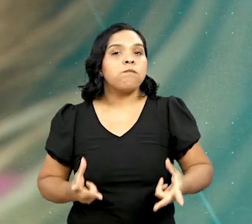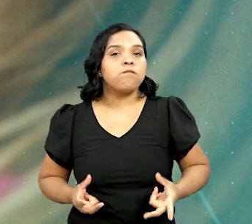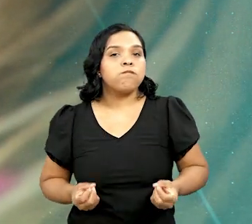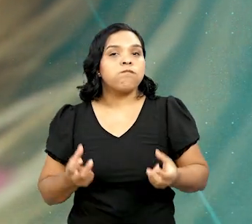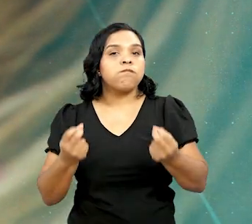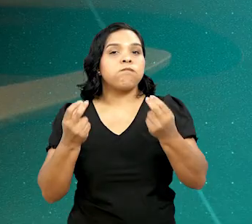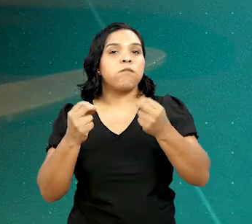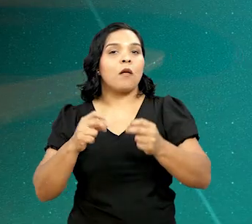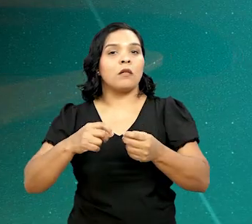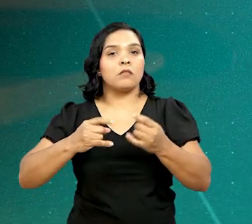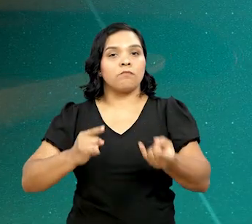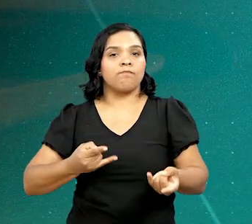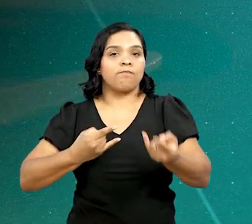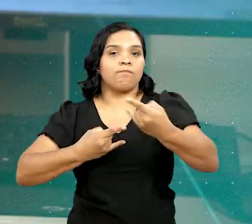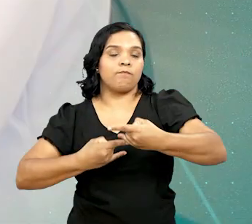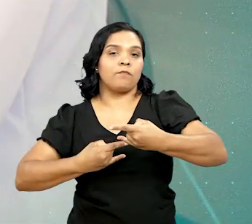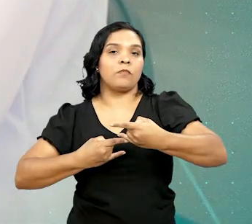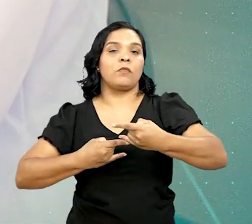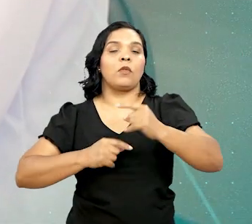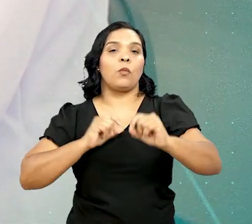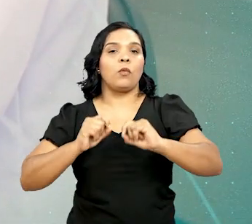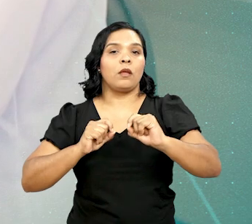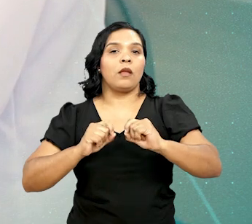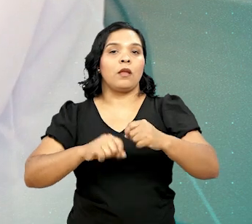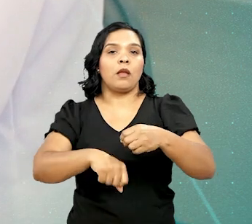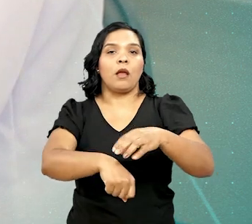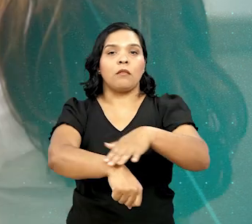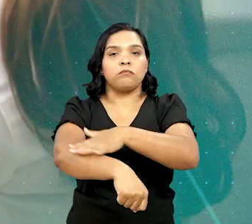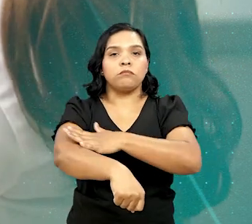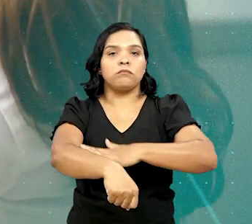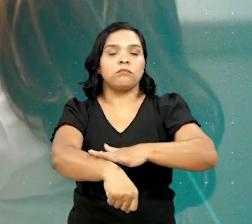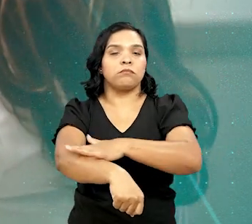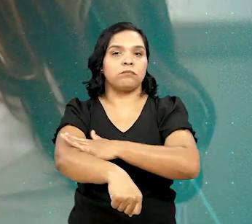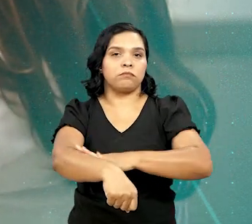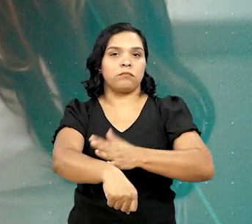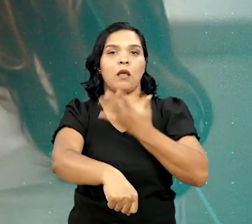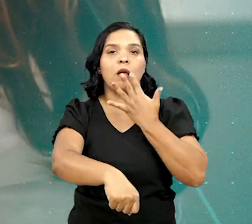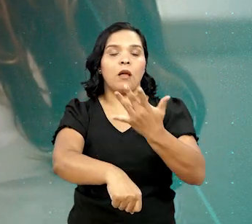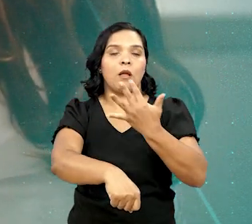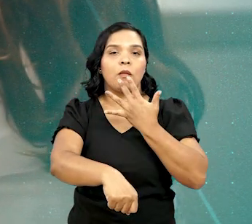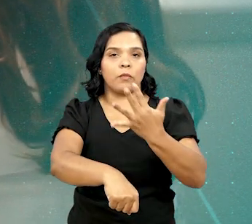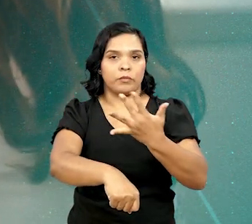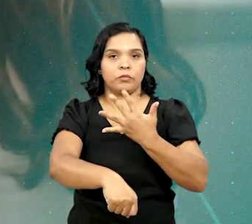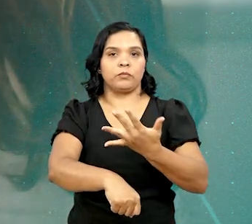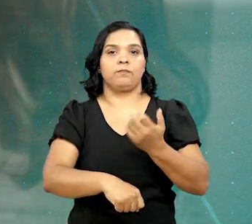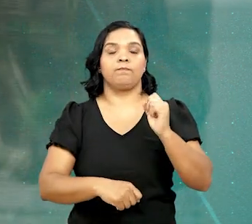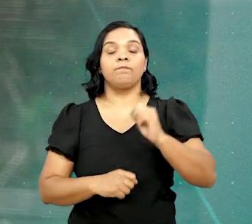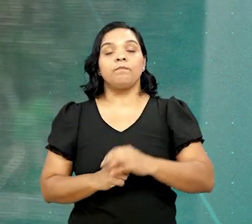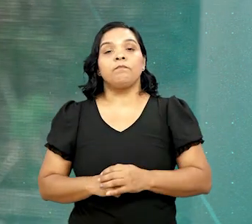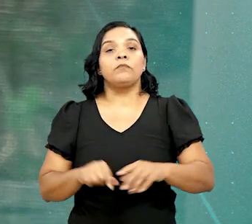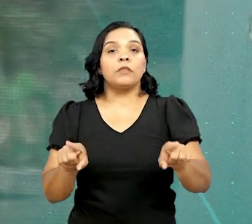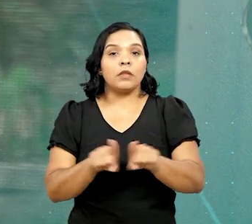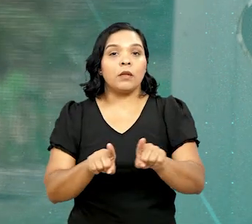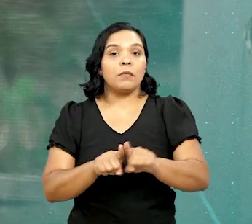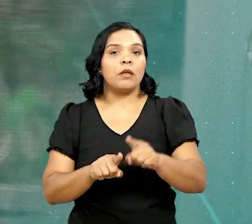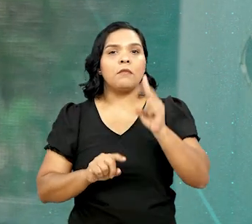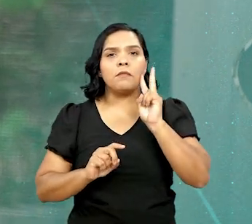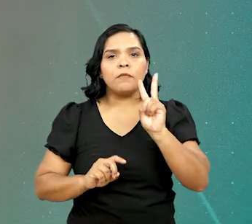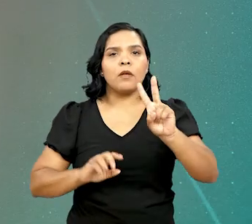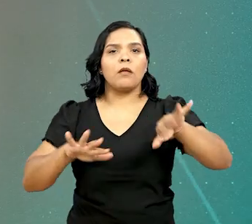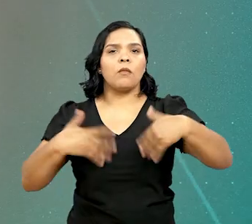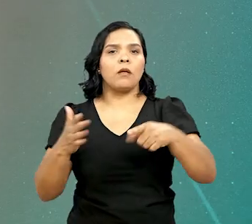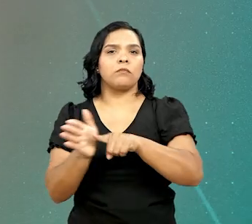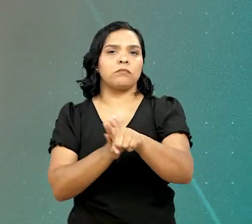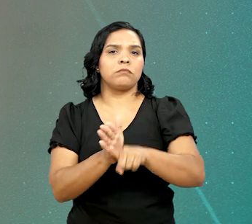câncer de medula após o banho de lua, um procedimento estético utilizado para descolorir pelos. E ainda, você vai ver